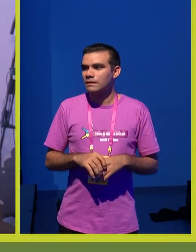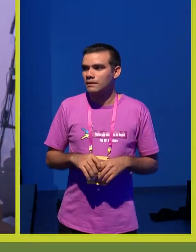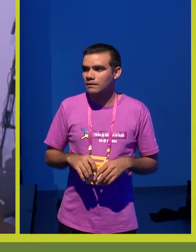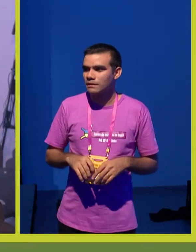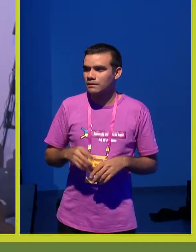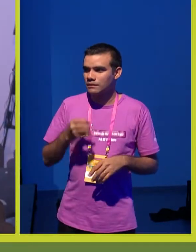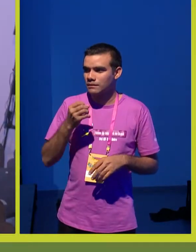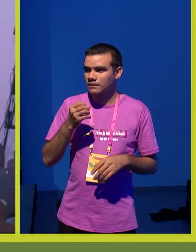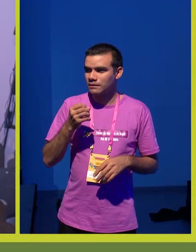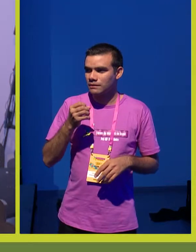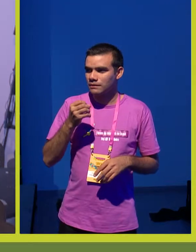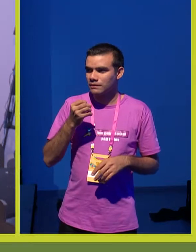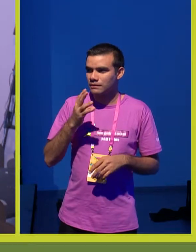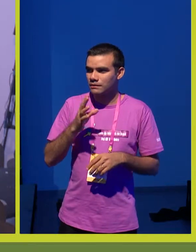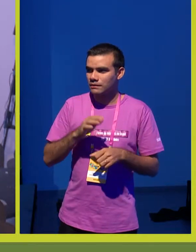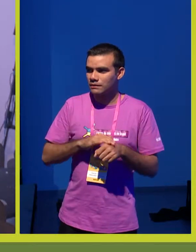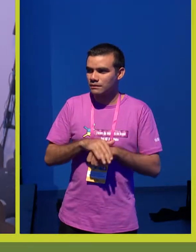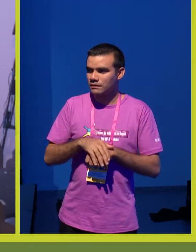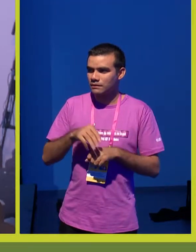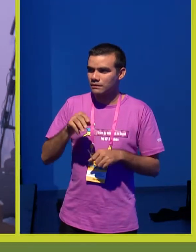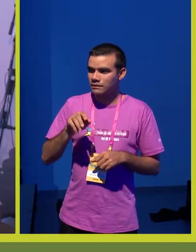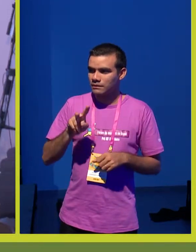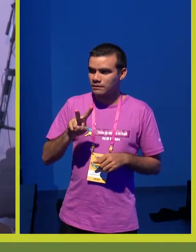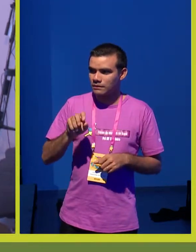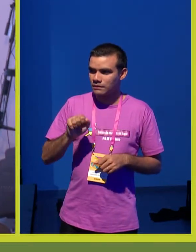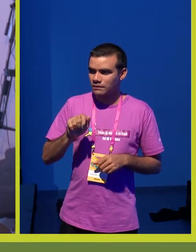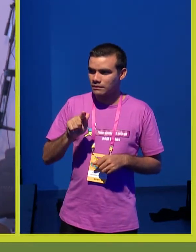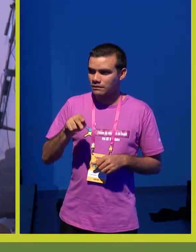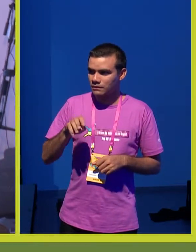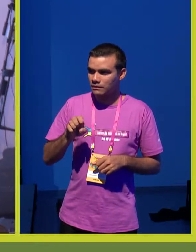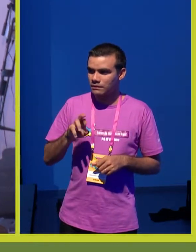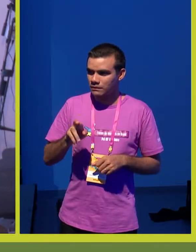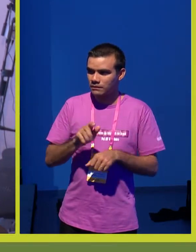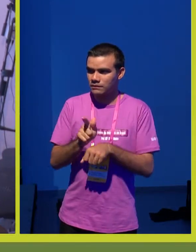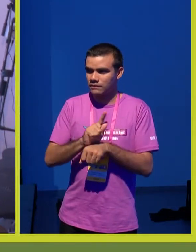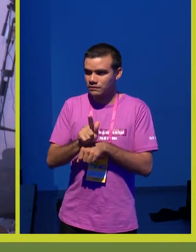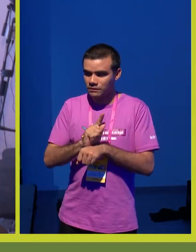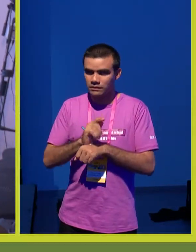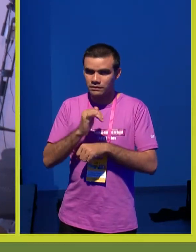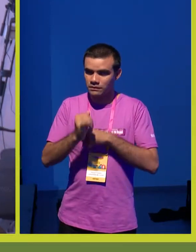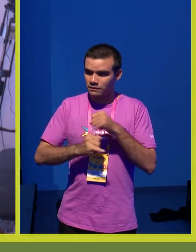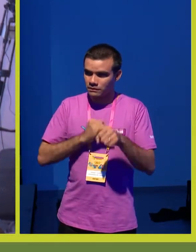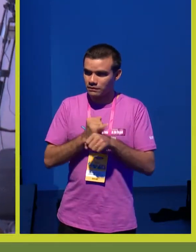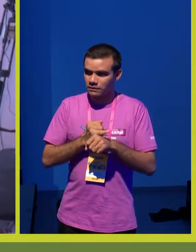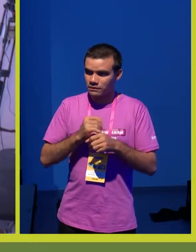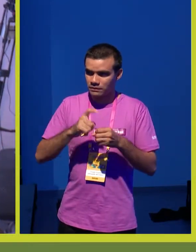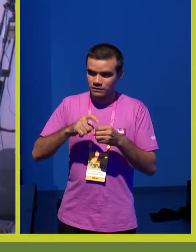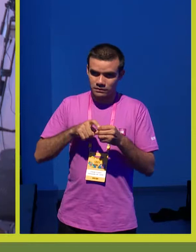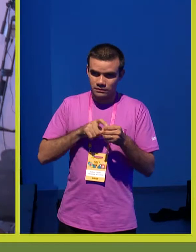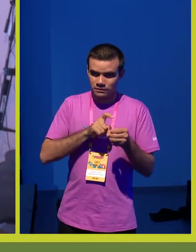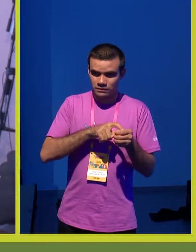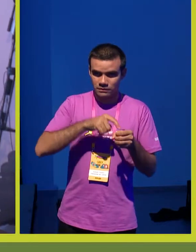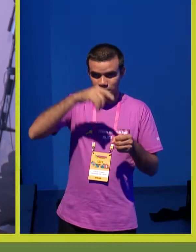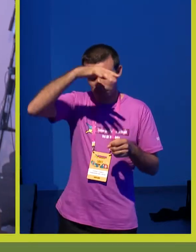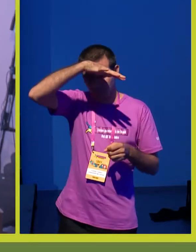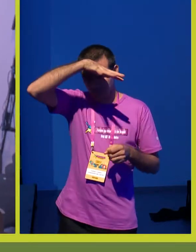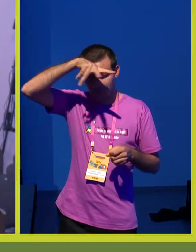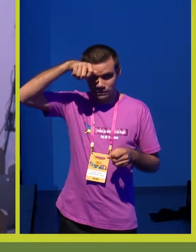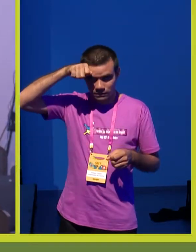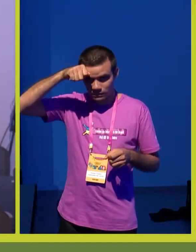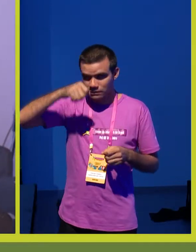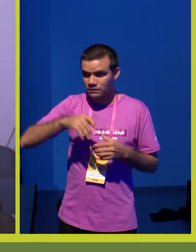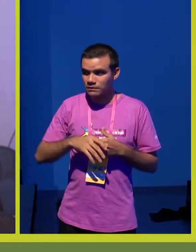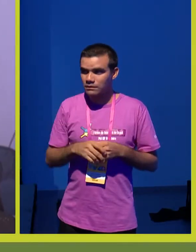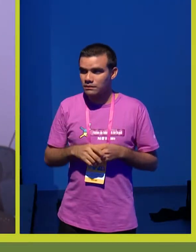olá boa noite meu nome é Wagner Gama estou como gerente de informática do CETAM aqui em Manaus Amazonas